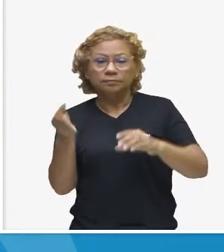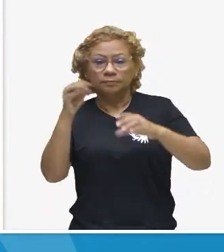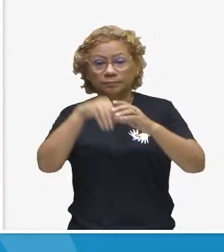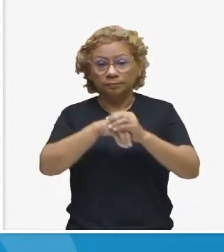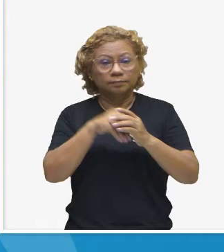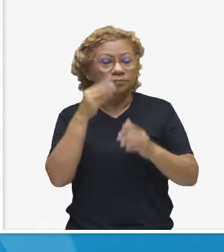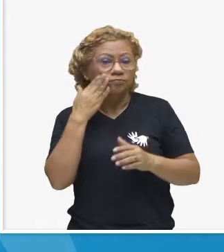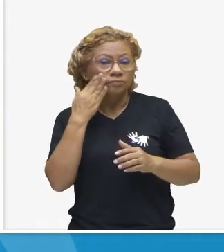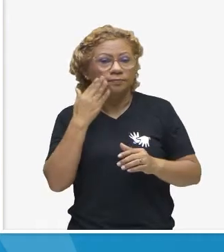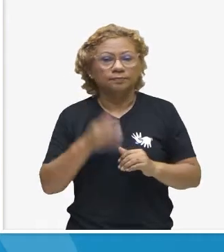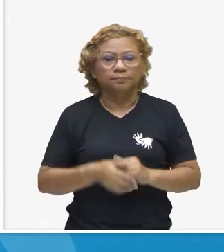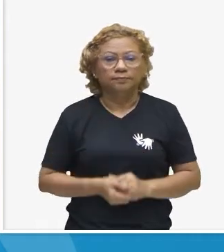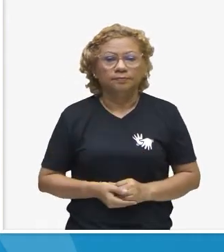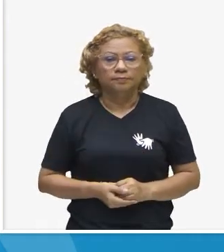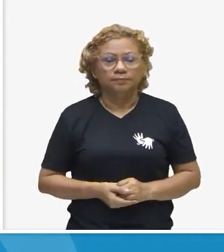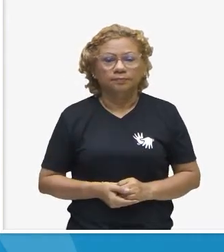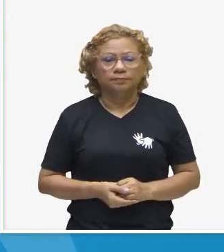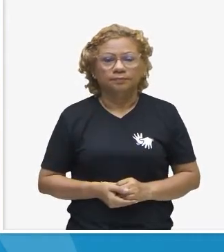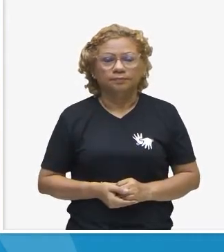1,